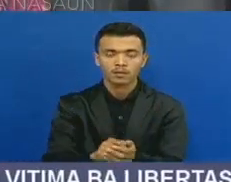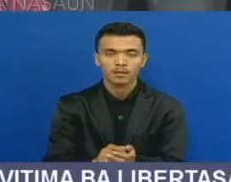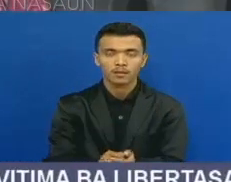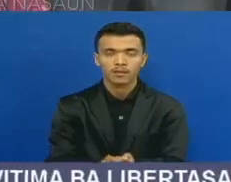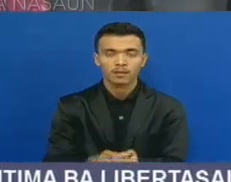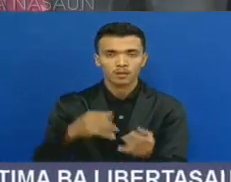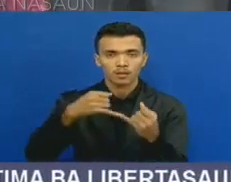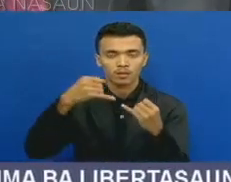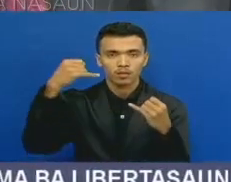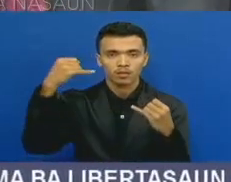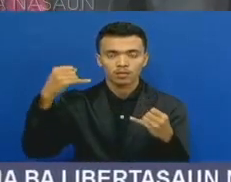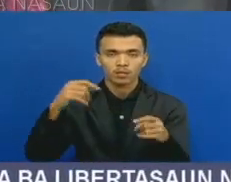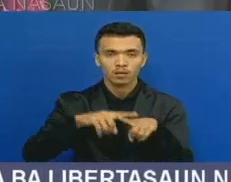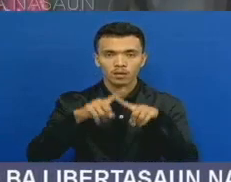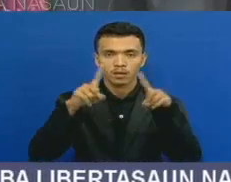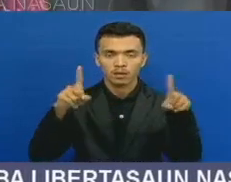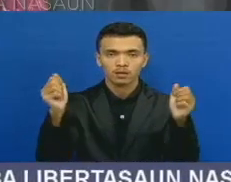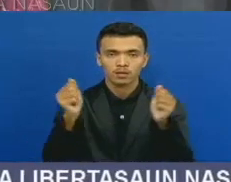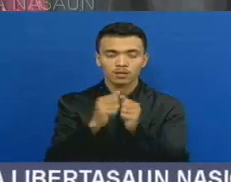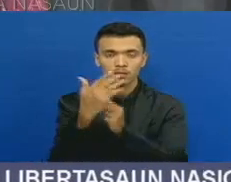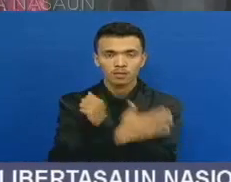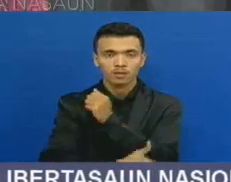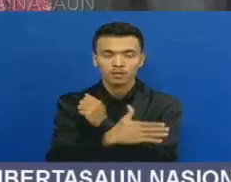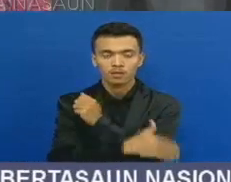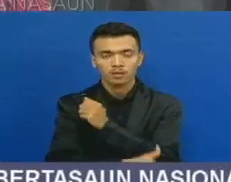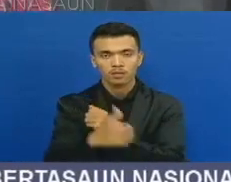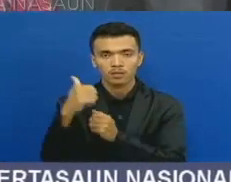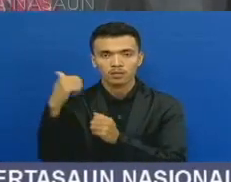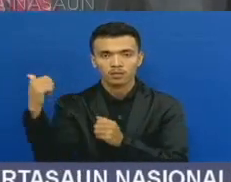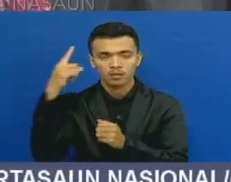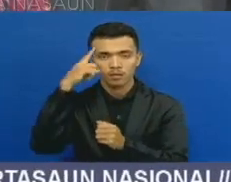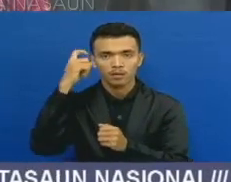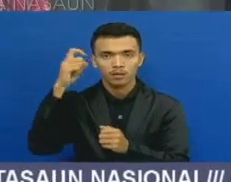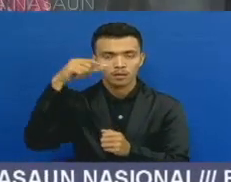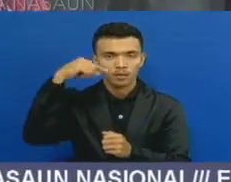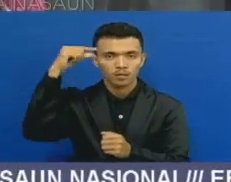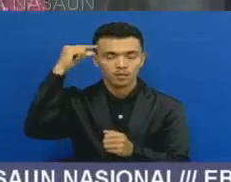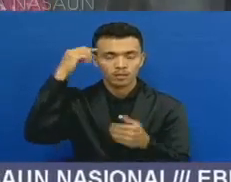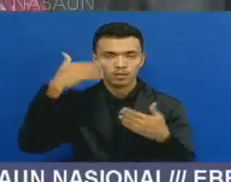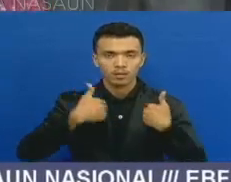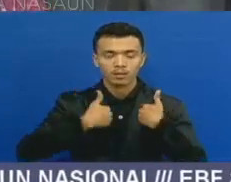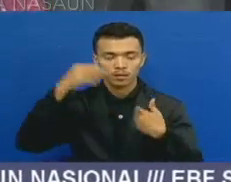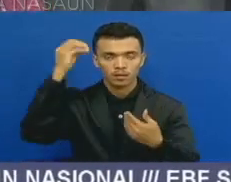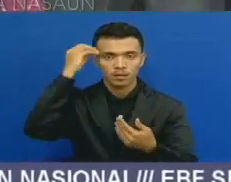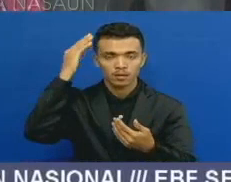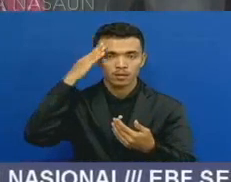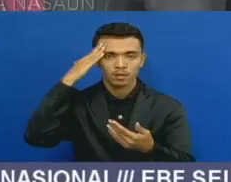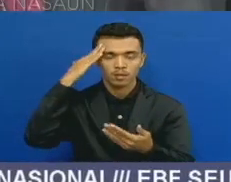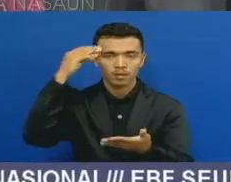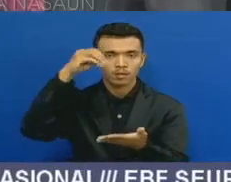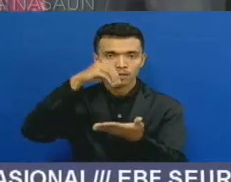pa ho e manasaun sira selu tamba ne maga governo e hanoin ida o orçamento macas